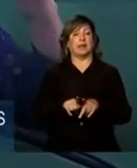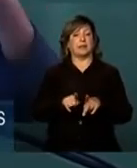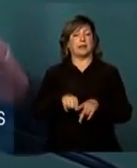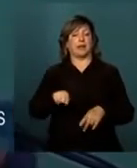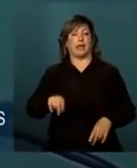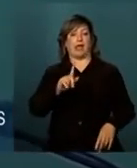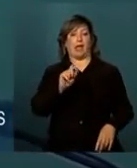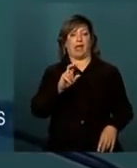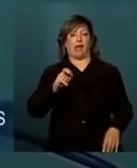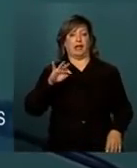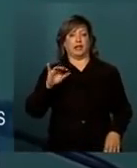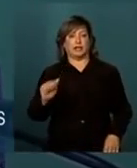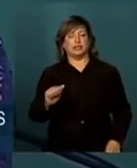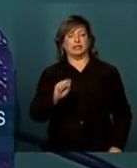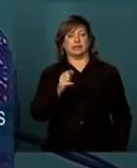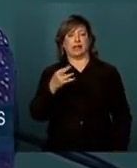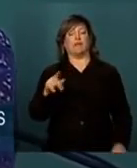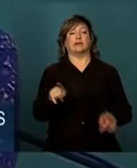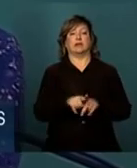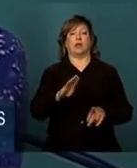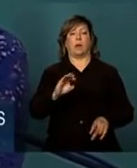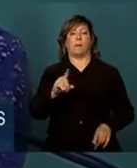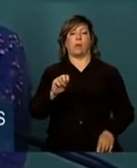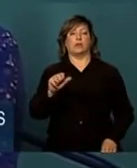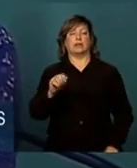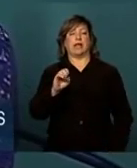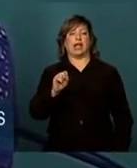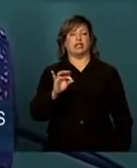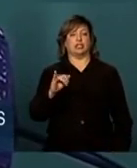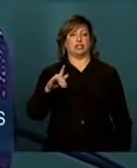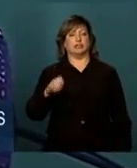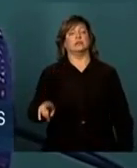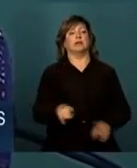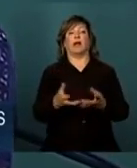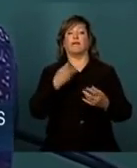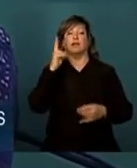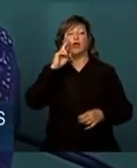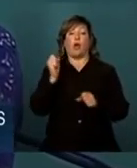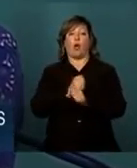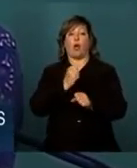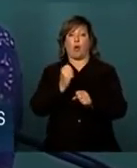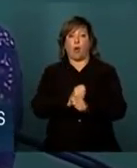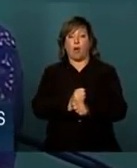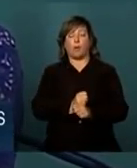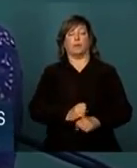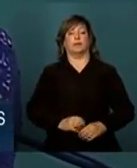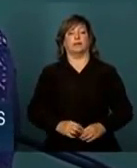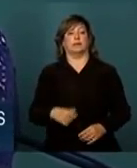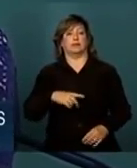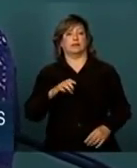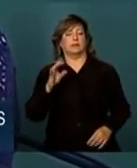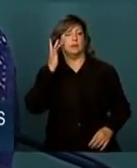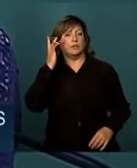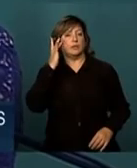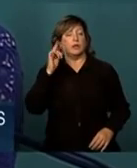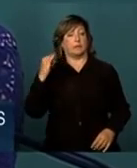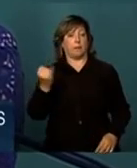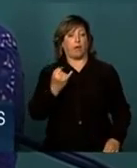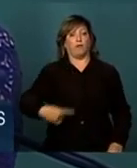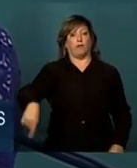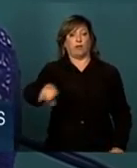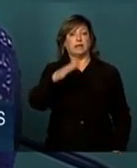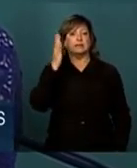safra, da Bolsa Estiagem, eu quero falar é das obras estruturantes. É importante que vocês saibam